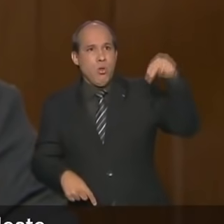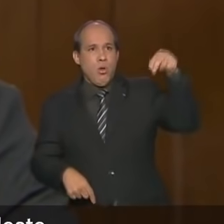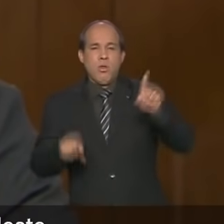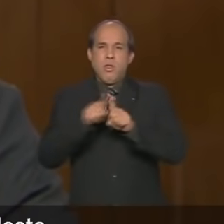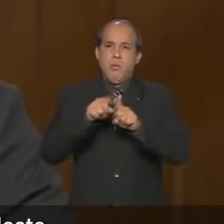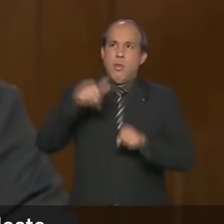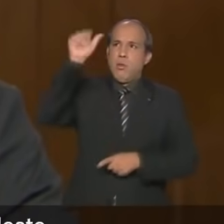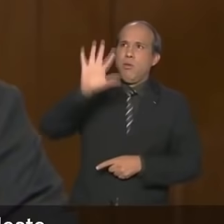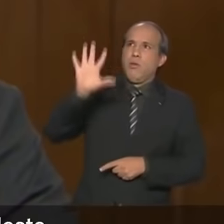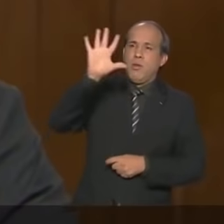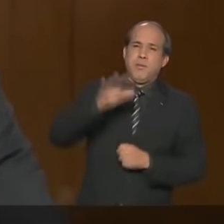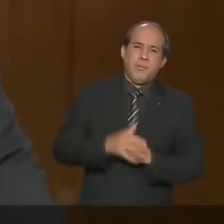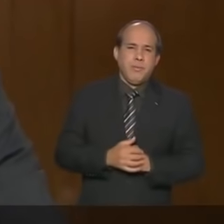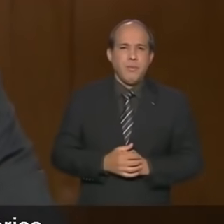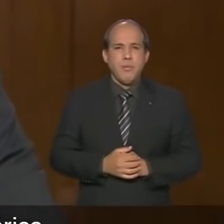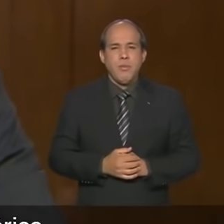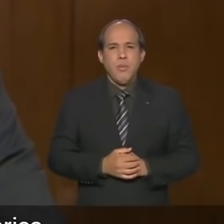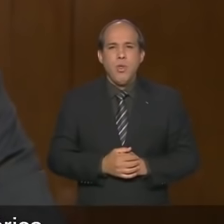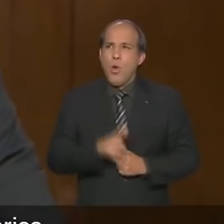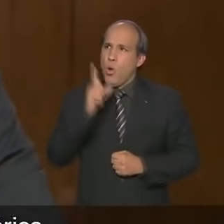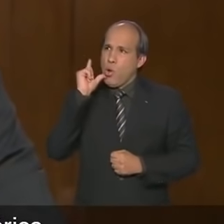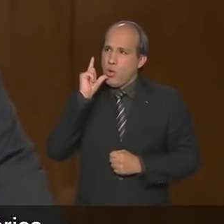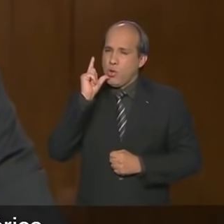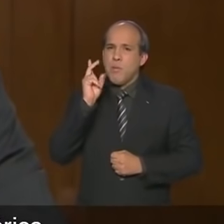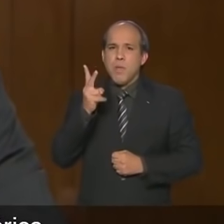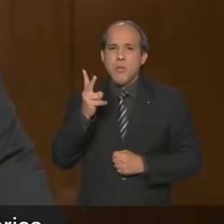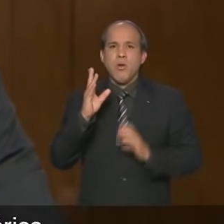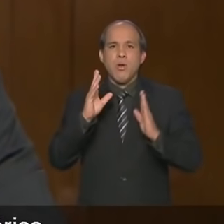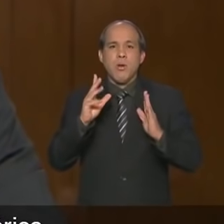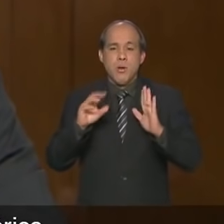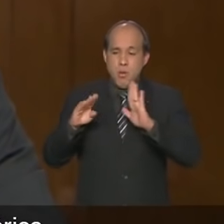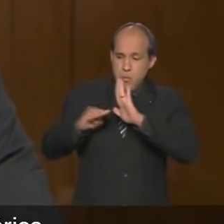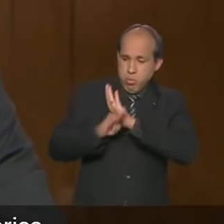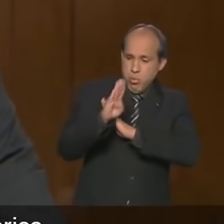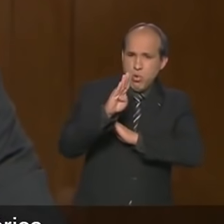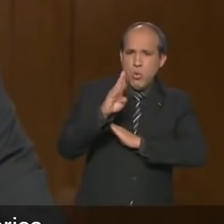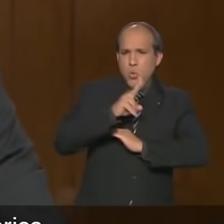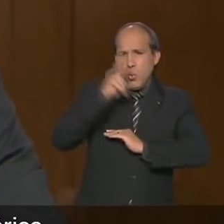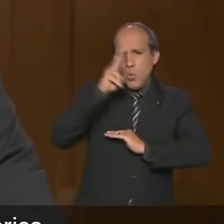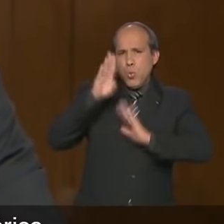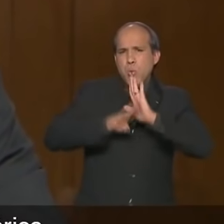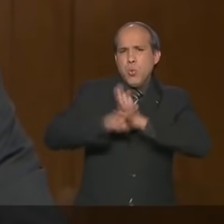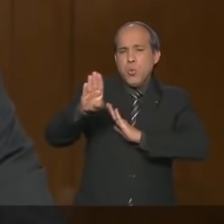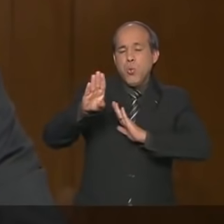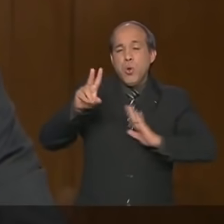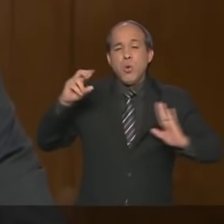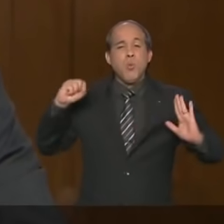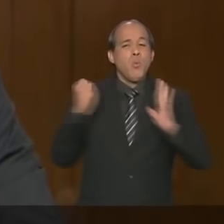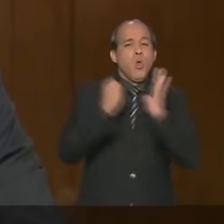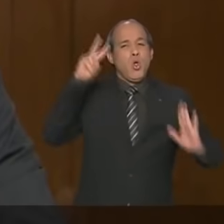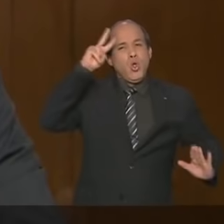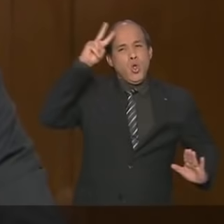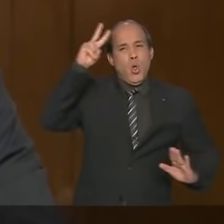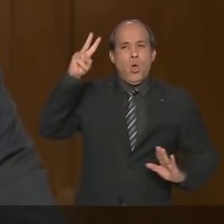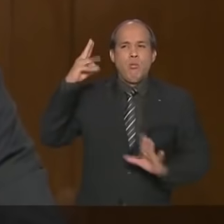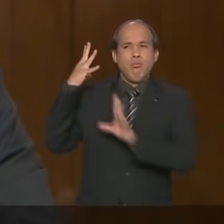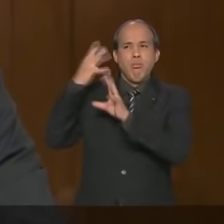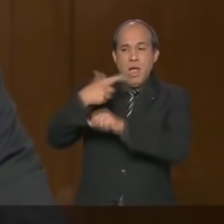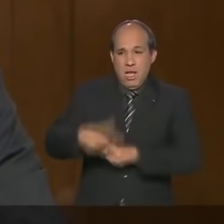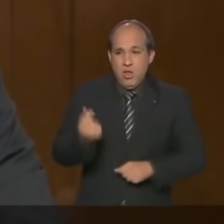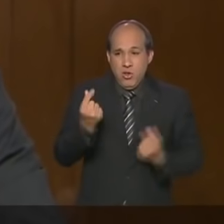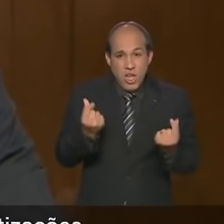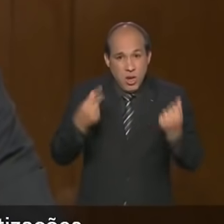regiões norte e Nordeste ontem a bolsa de valores bateu recorde histórico a moeda brasileira